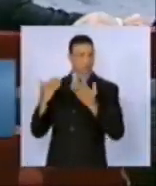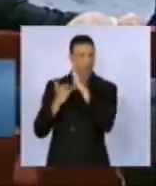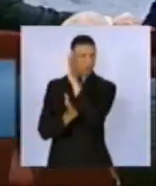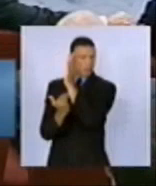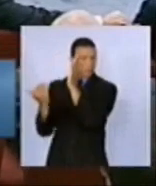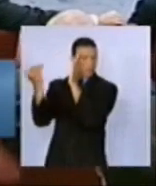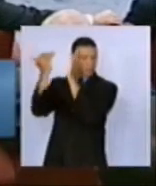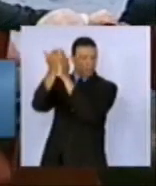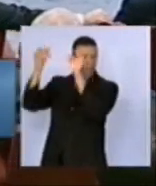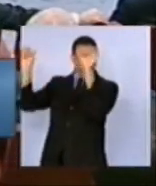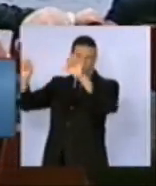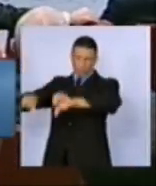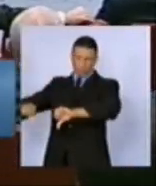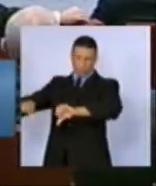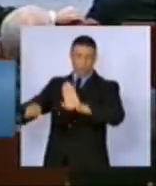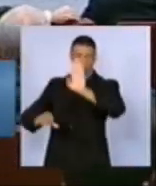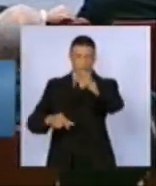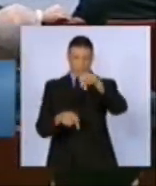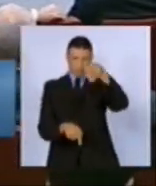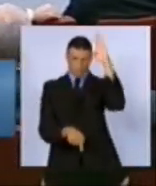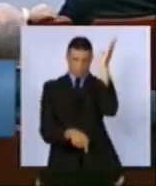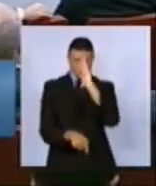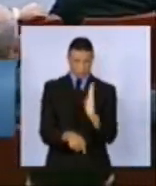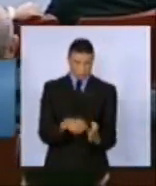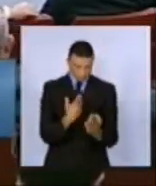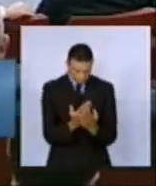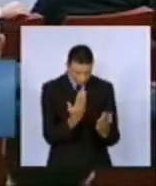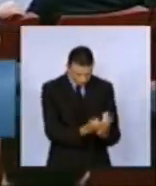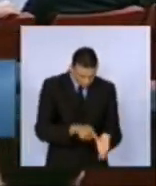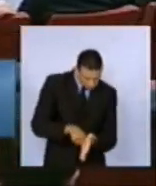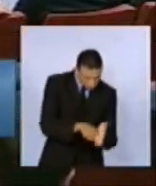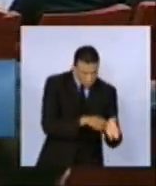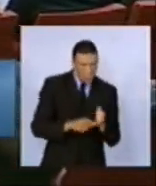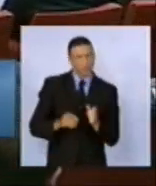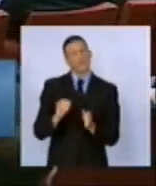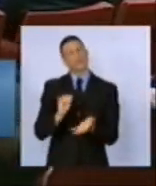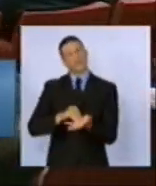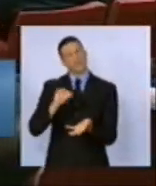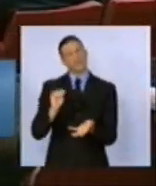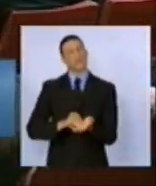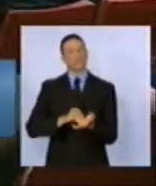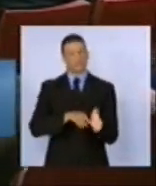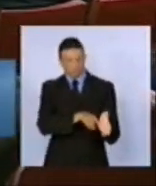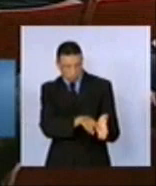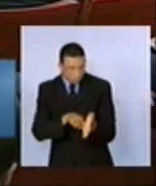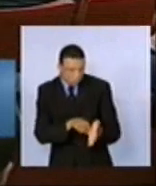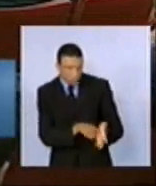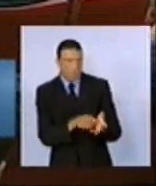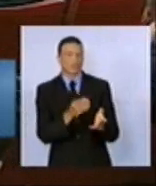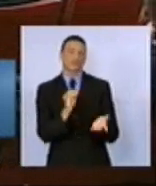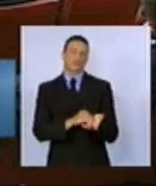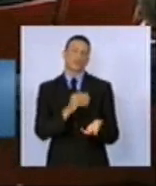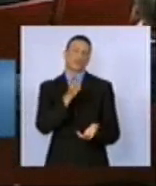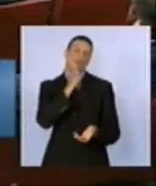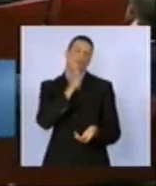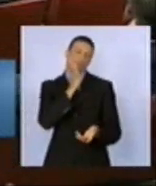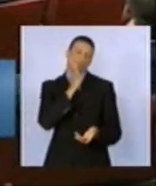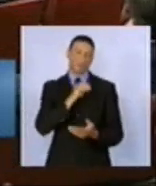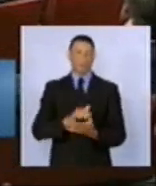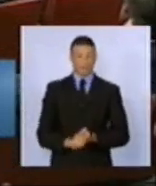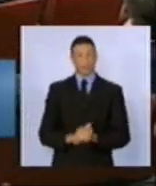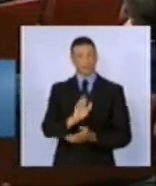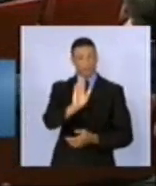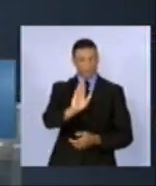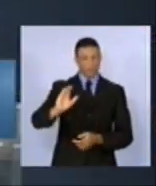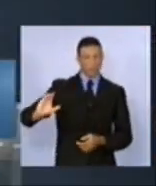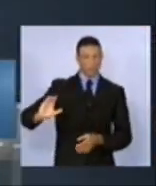foi muito bem estudado esse assunto aí ainda tá na tá na pesquisa quer dizer agora sequestro carbono